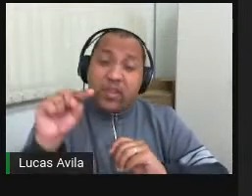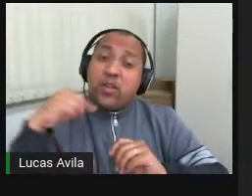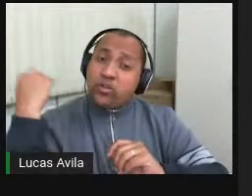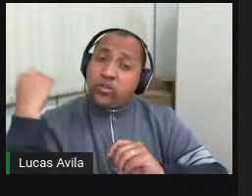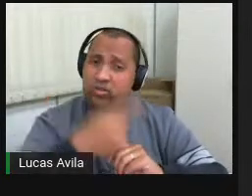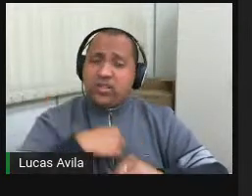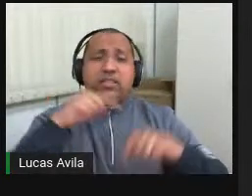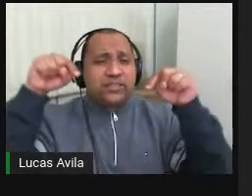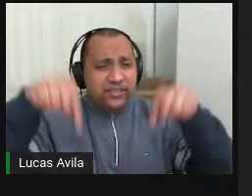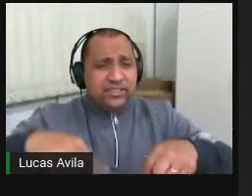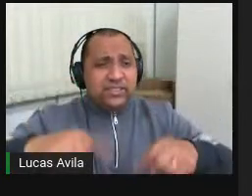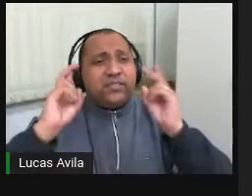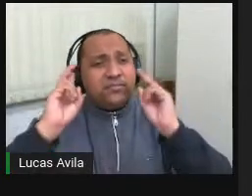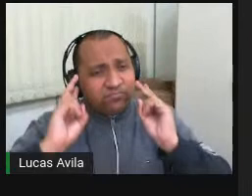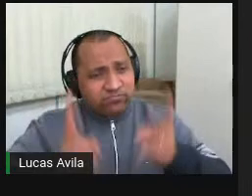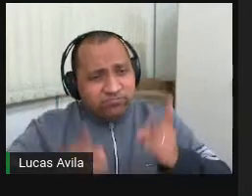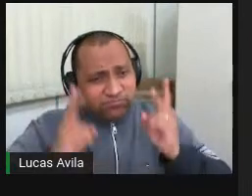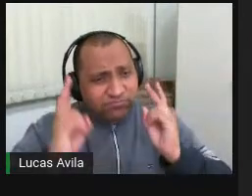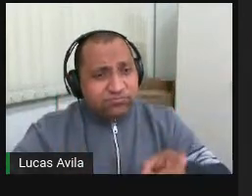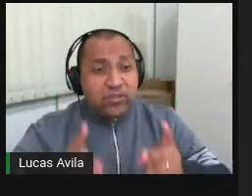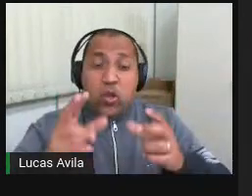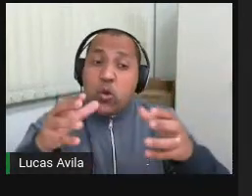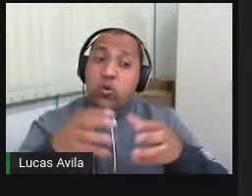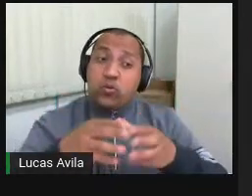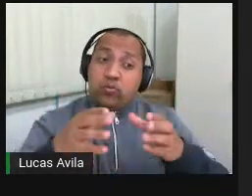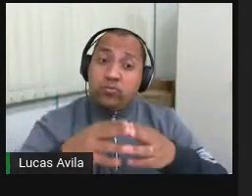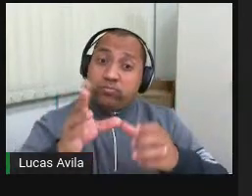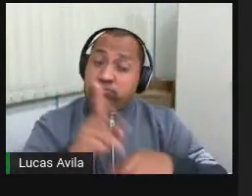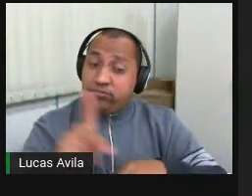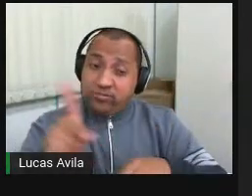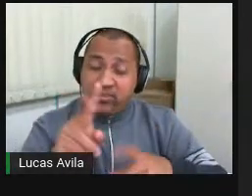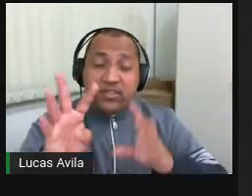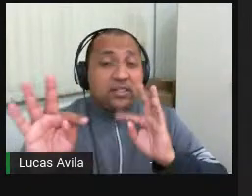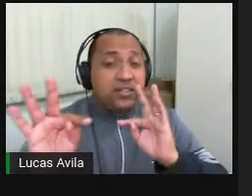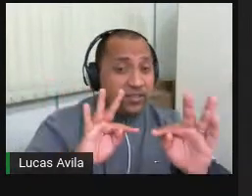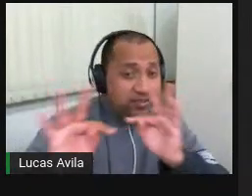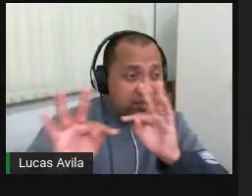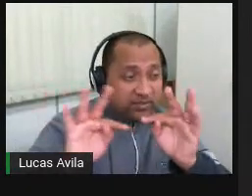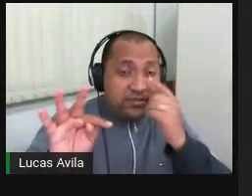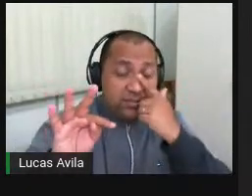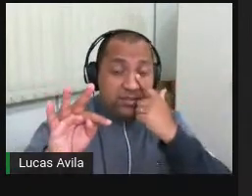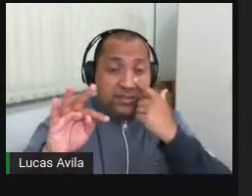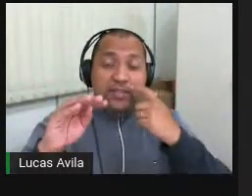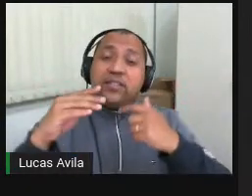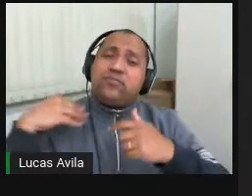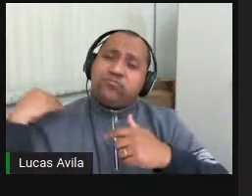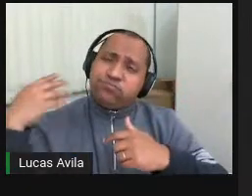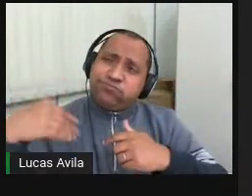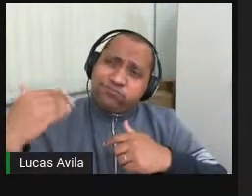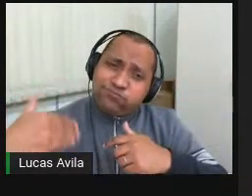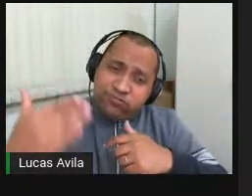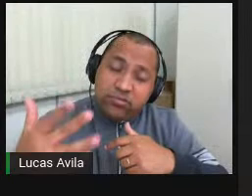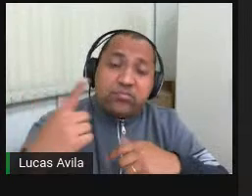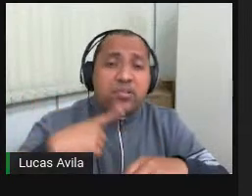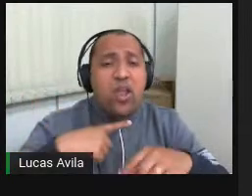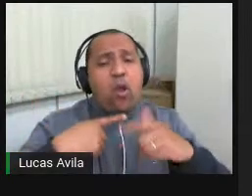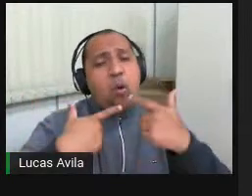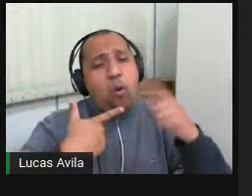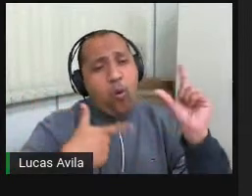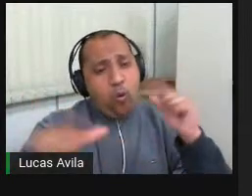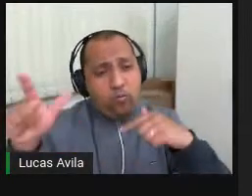Hoje somos um grupo de docentes, de técnicos, né? Daqui outros anos serão outros colegas que estarão aqui